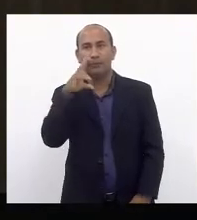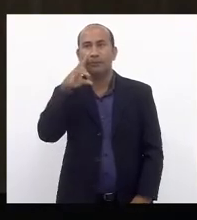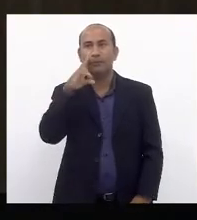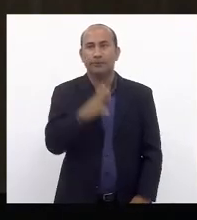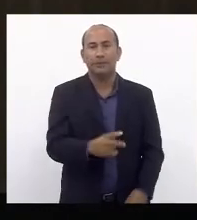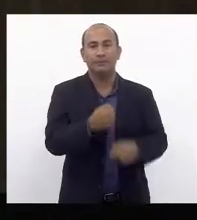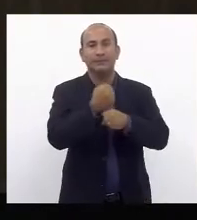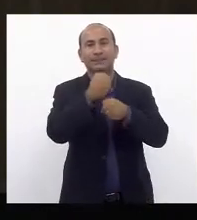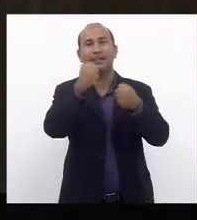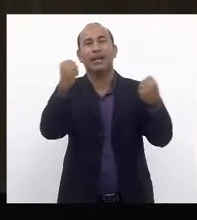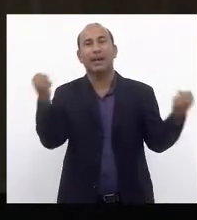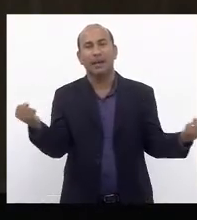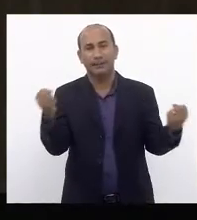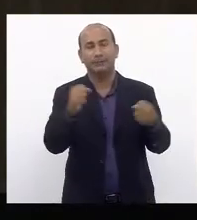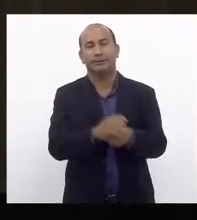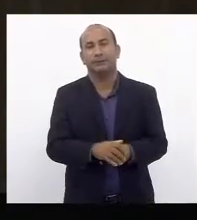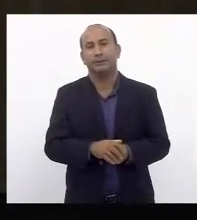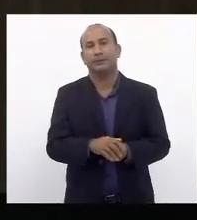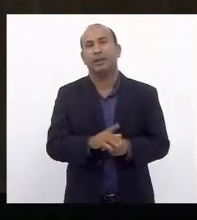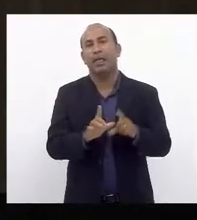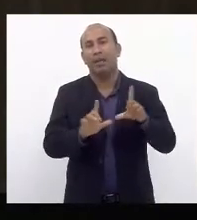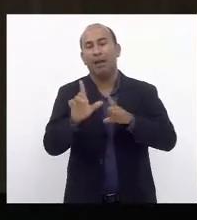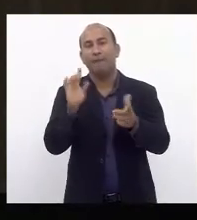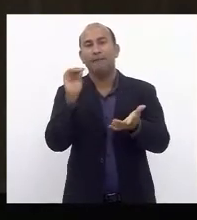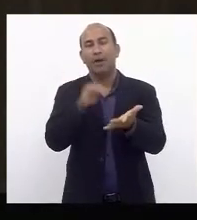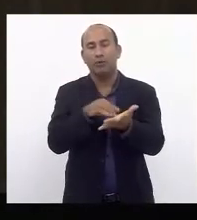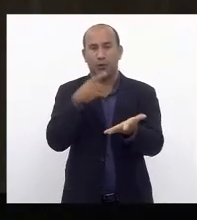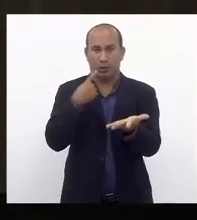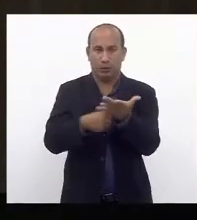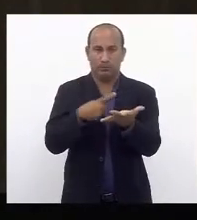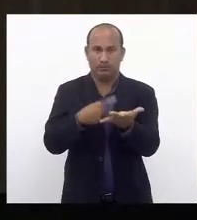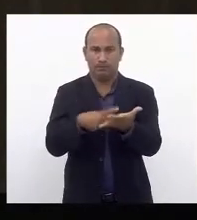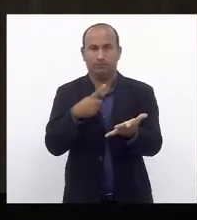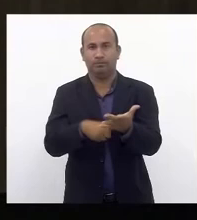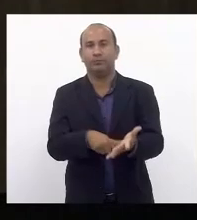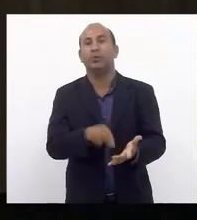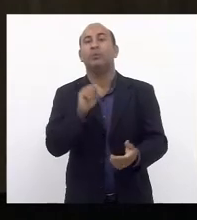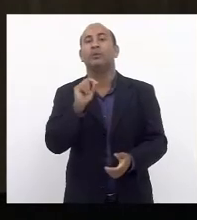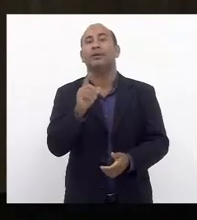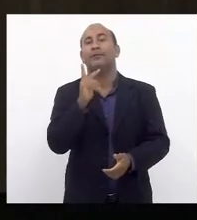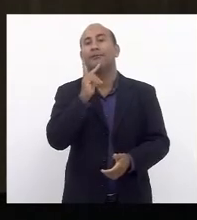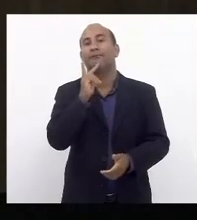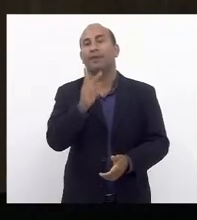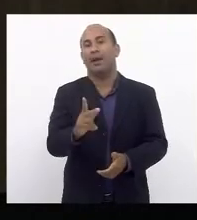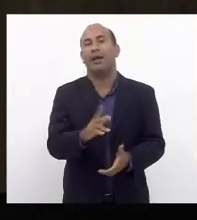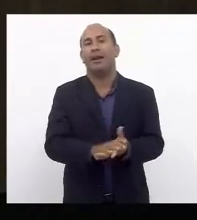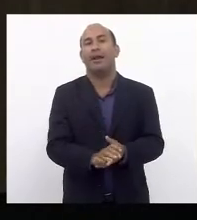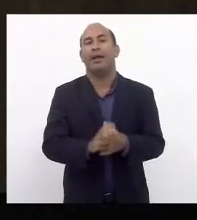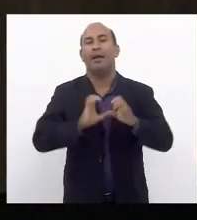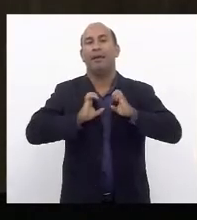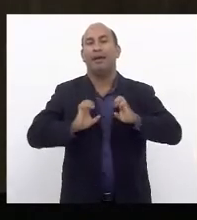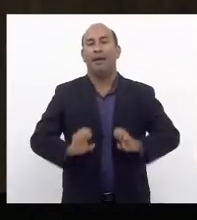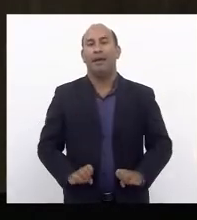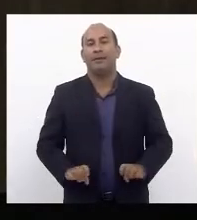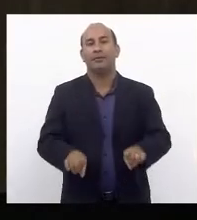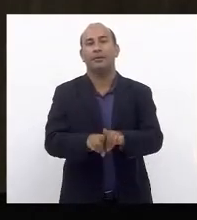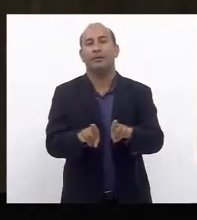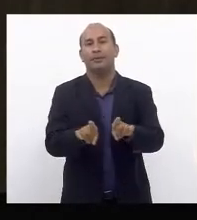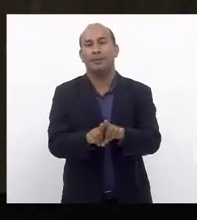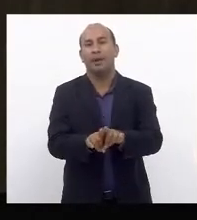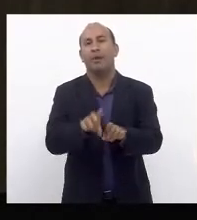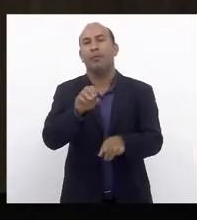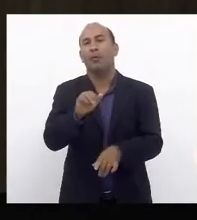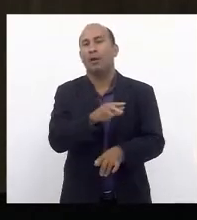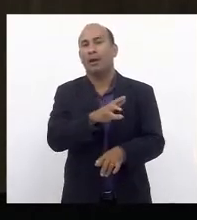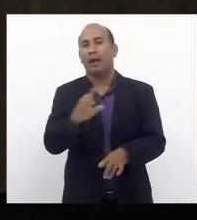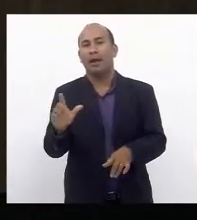a grande mídia com falta de comprometimento no que diz respeito à ética, à moralidade